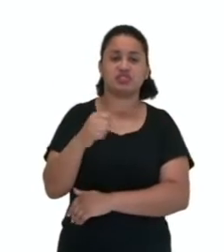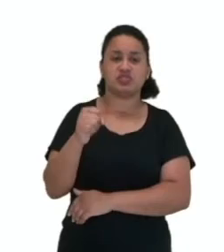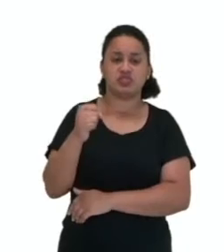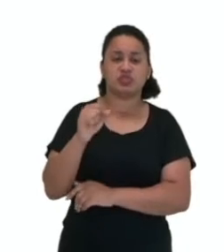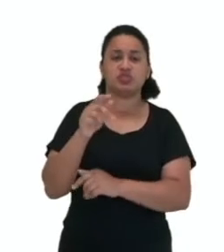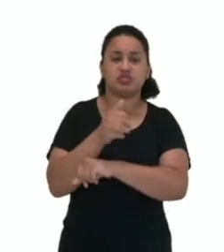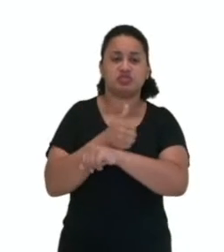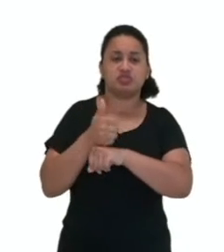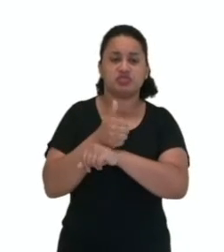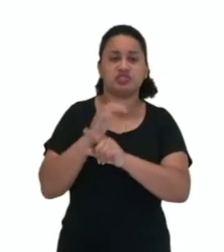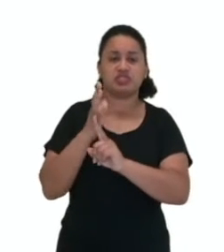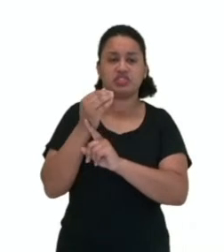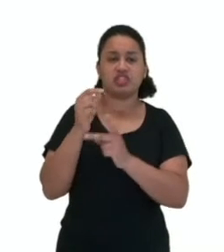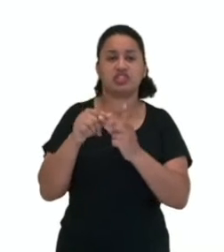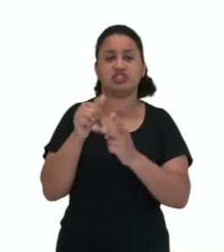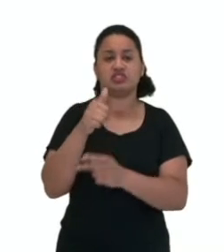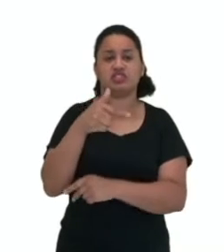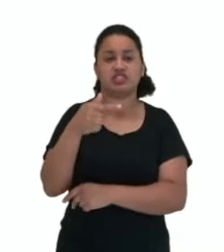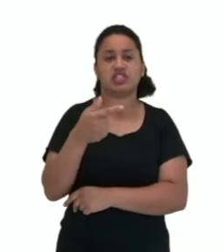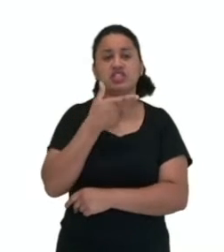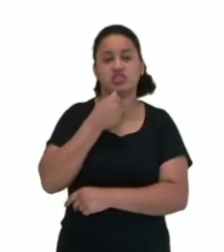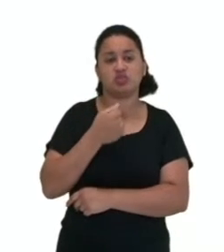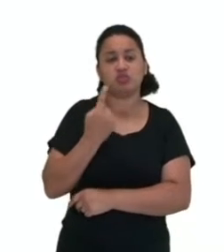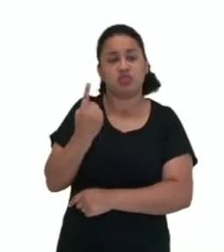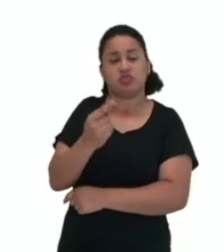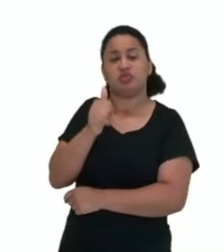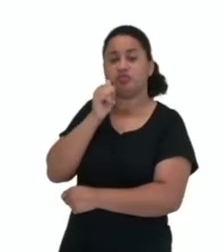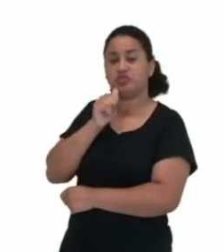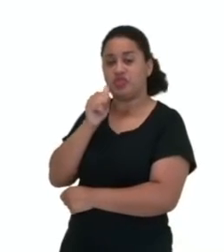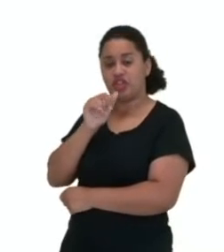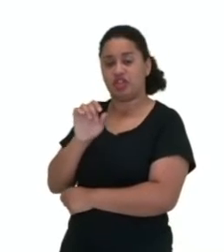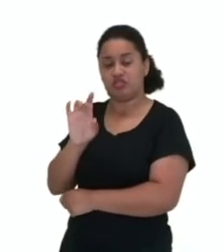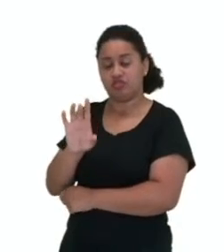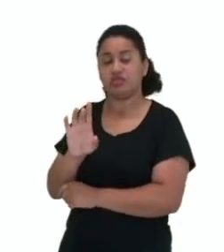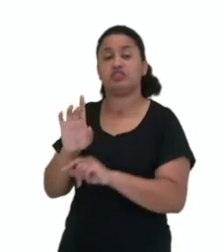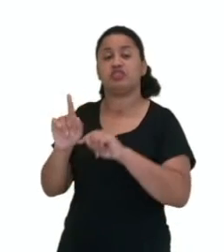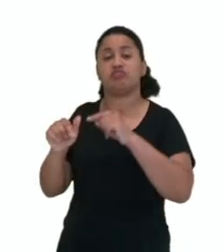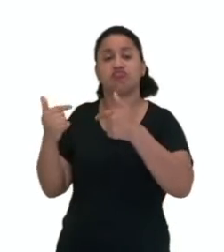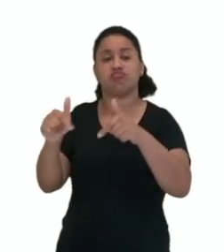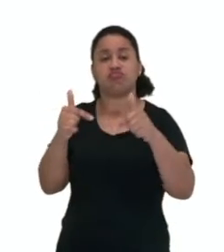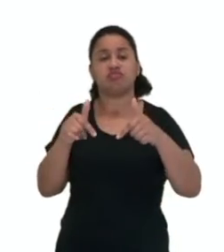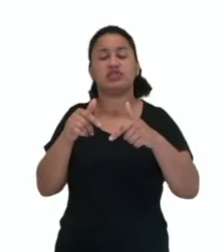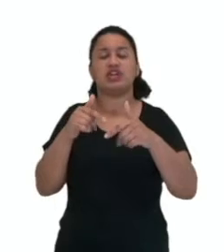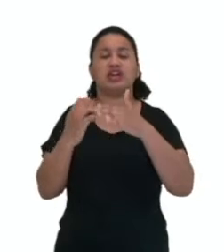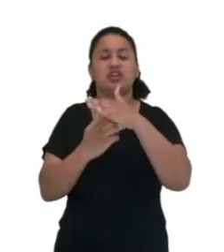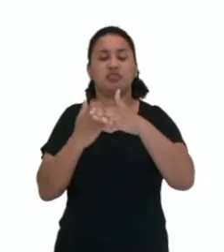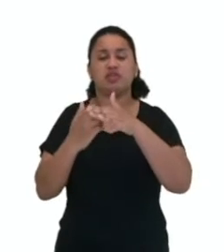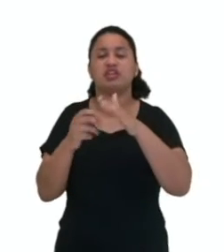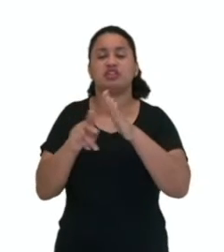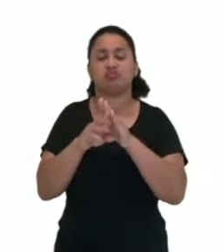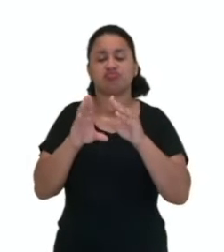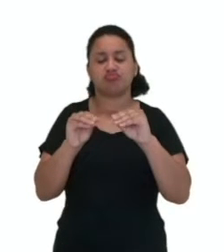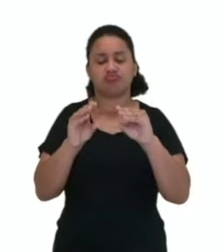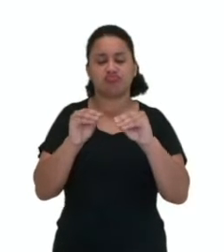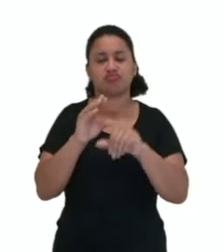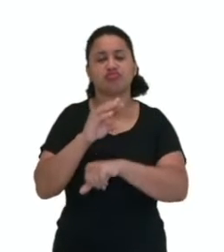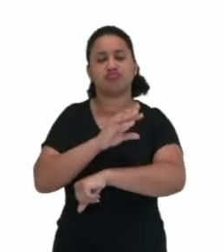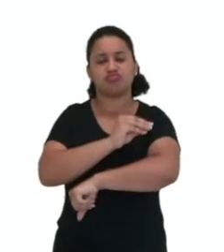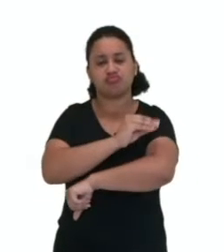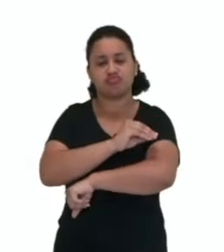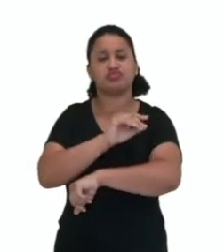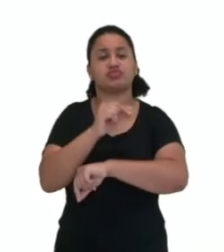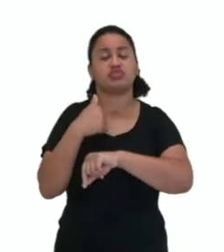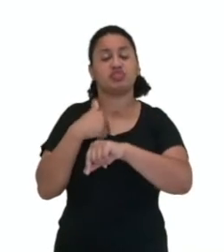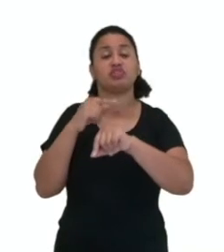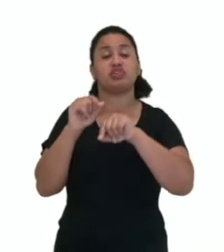homens e apenas uma mulher, que eles trabalhavam em indústrias de algodão, numa cidadezinha localizada no norte